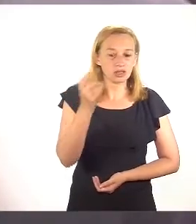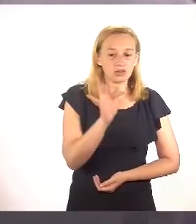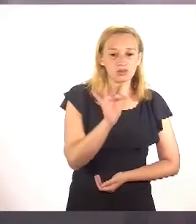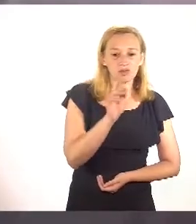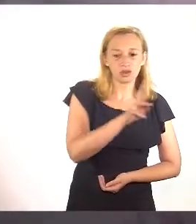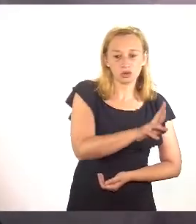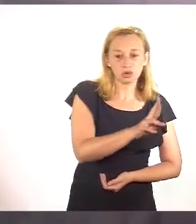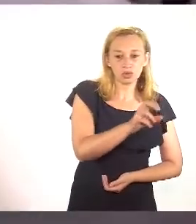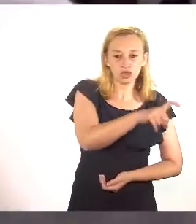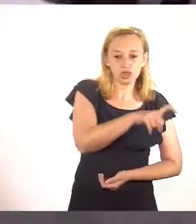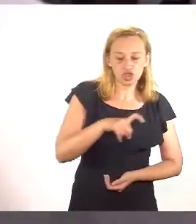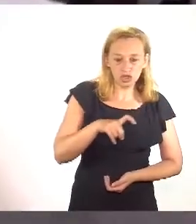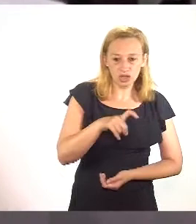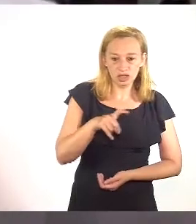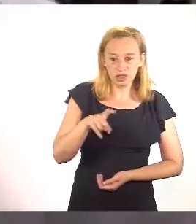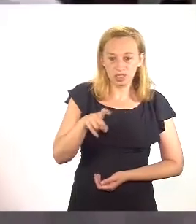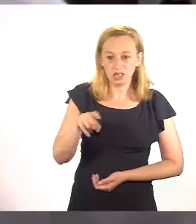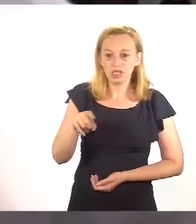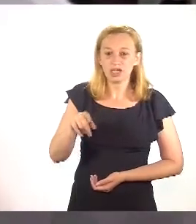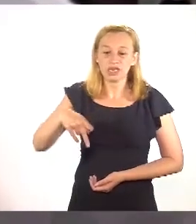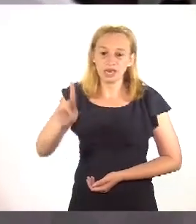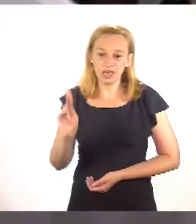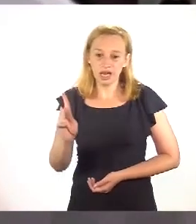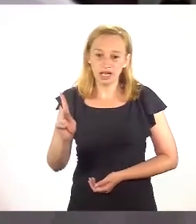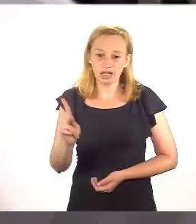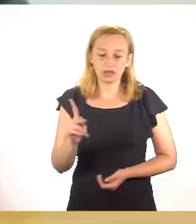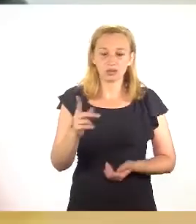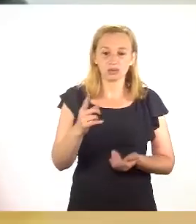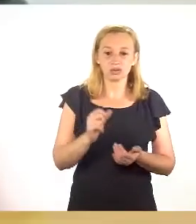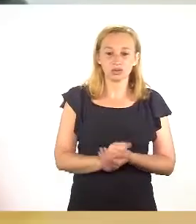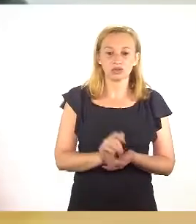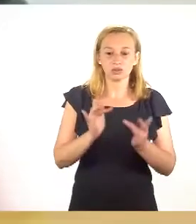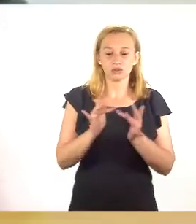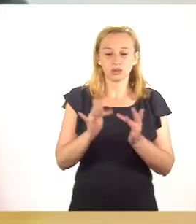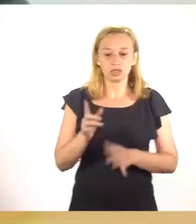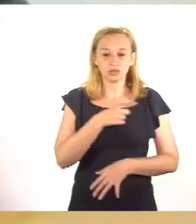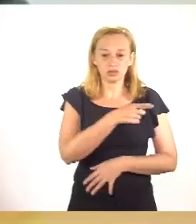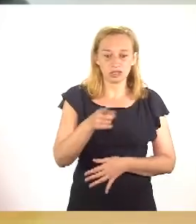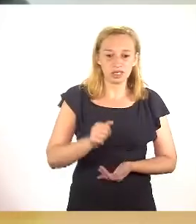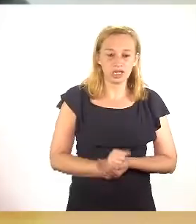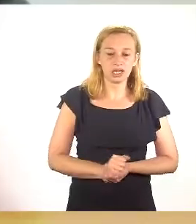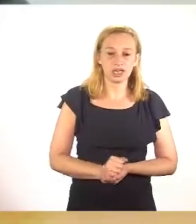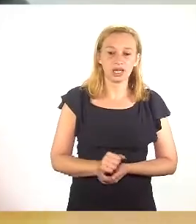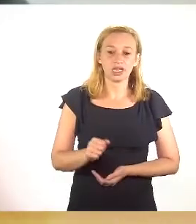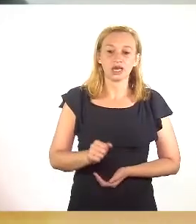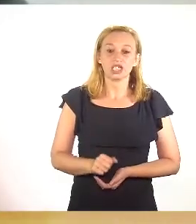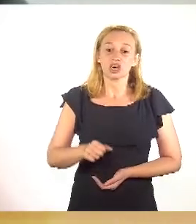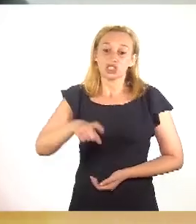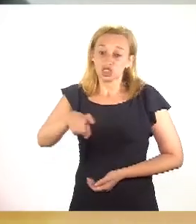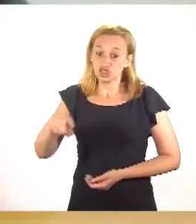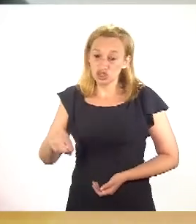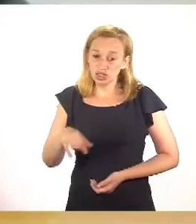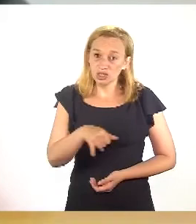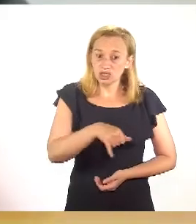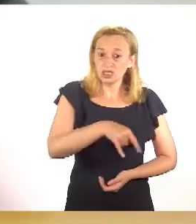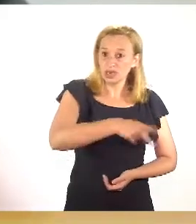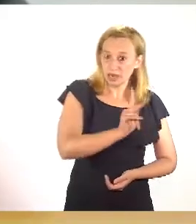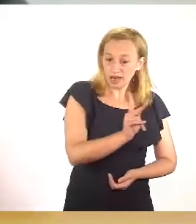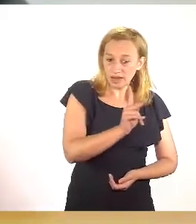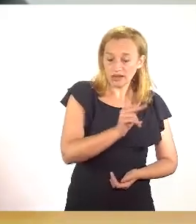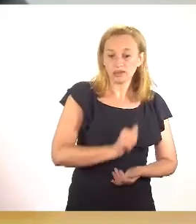nos contratos de concessão? A análise do fator X e do fator K, né, nos contratos de